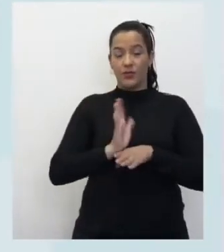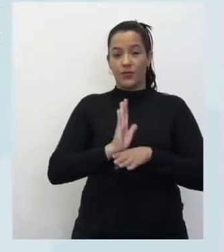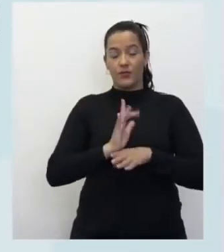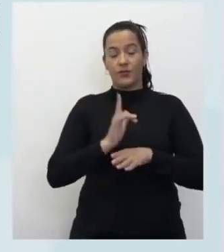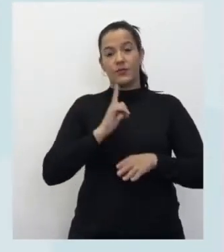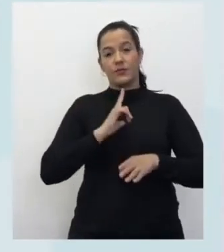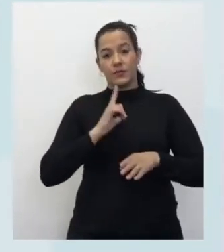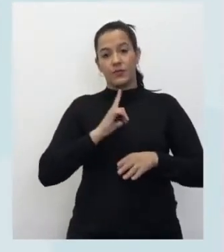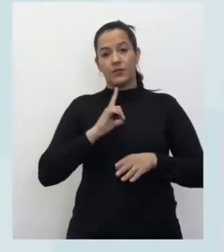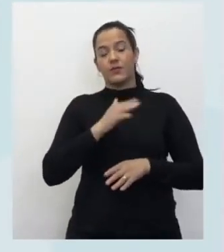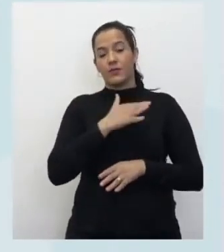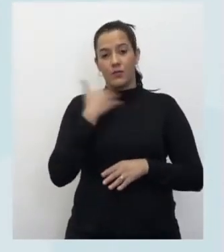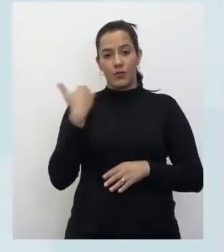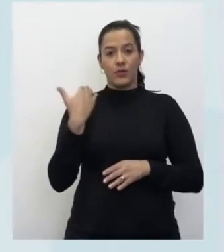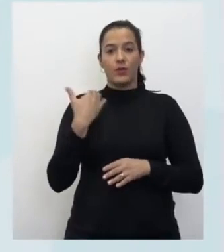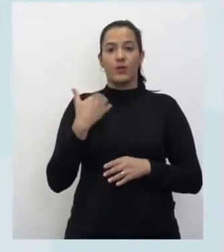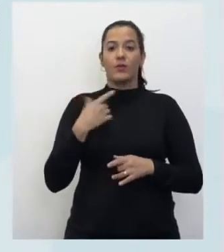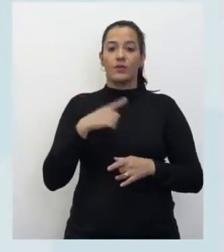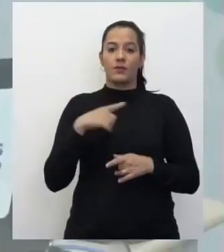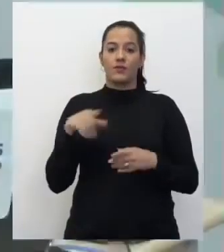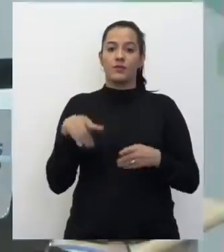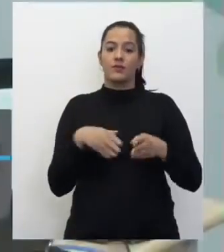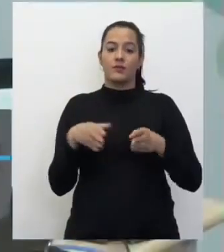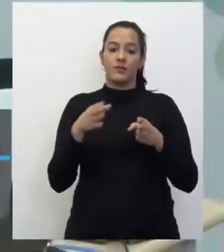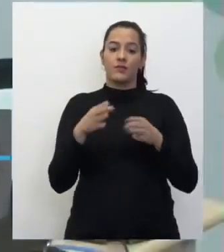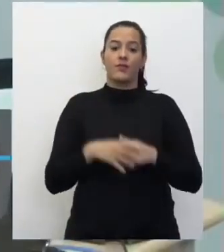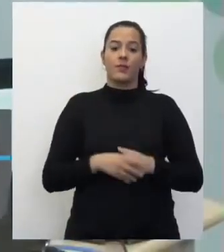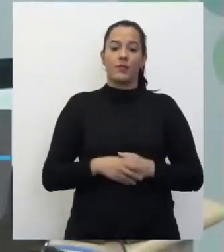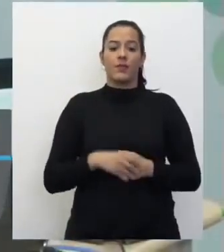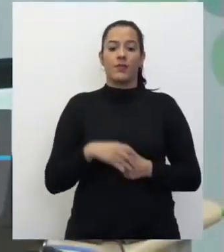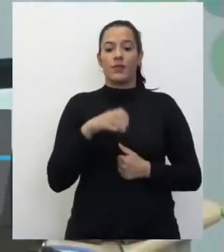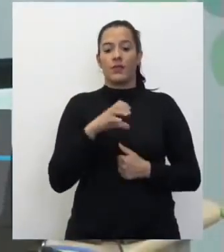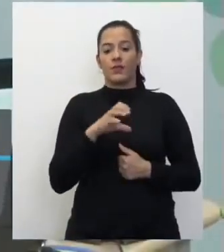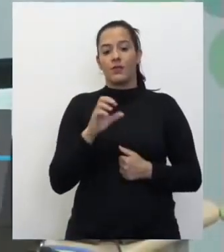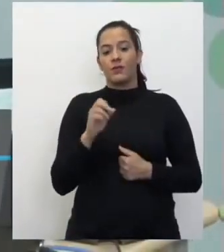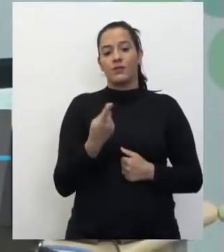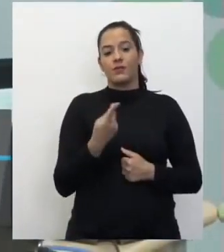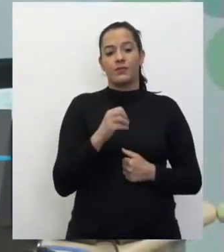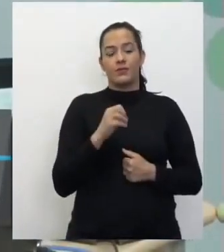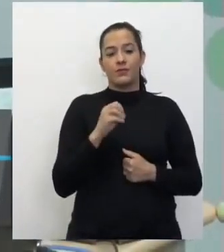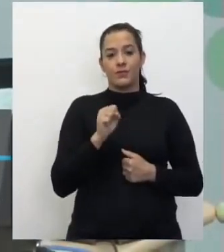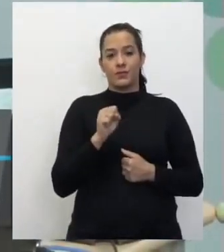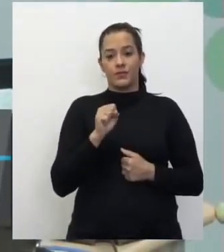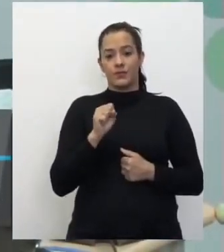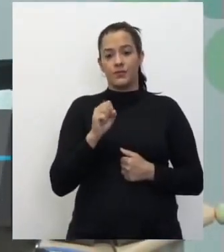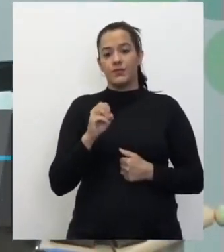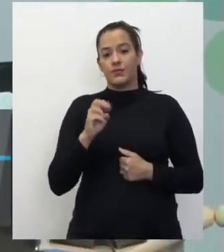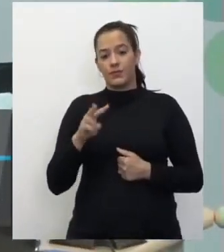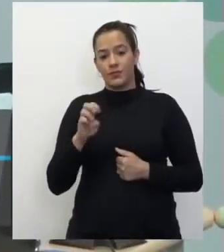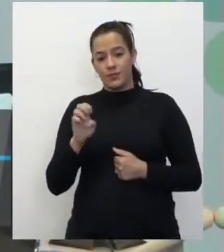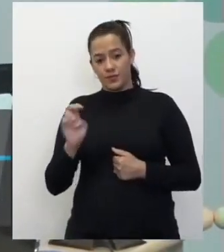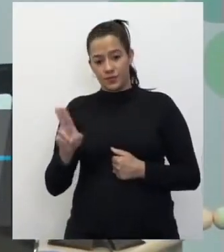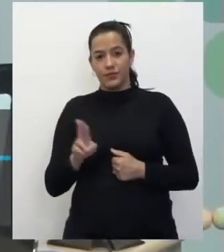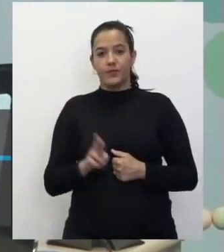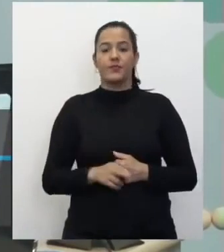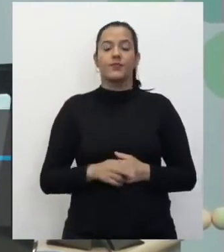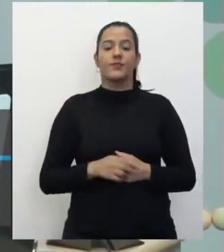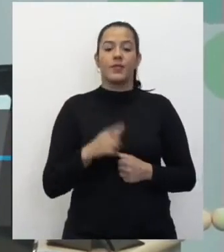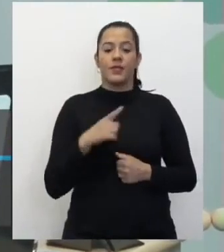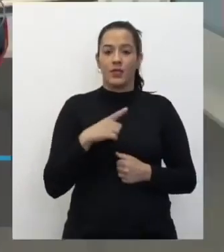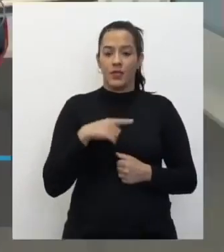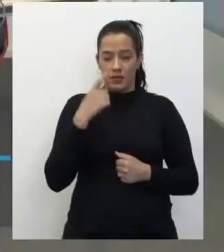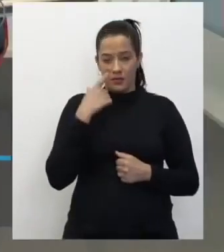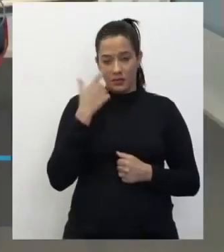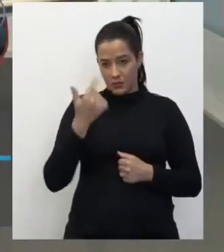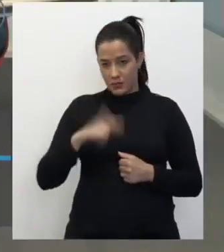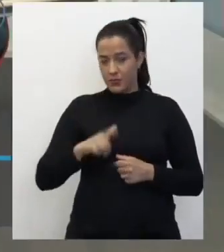pra lá. Né? Então, também tem essa parte. Antes de ele encontrar assiste de novo.